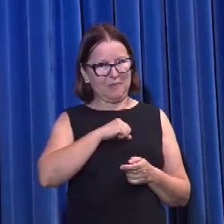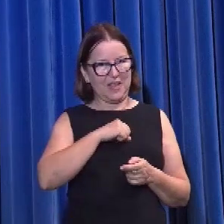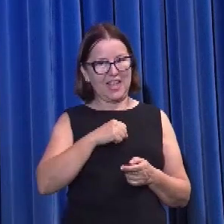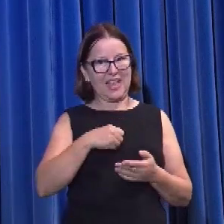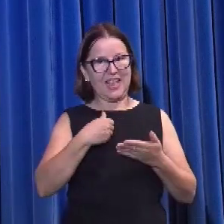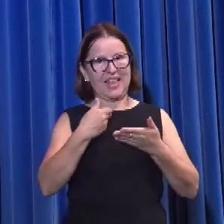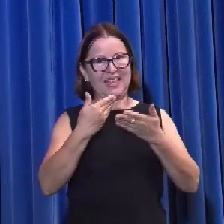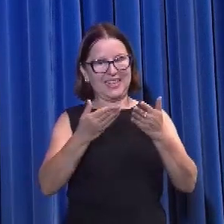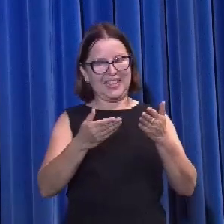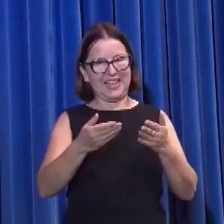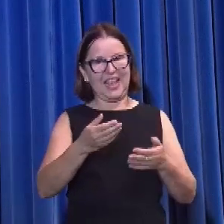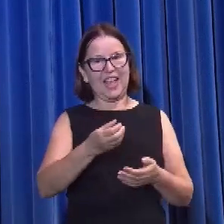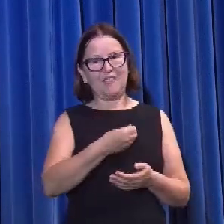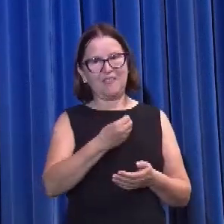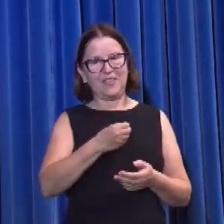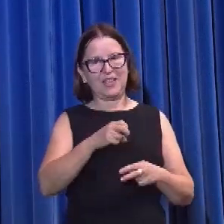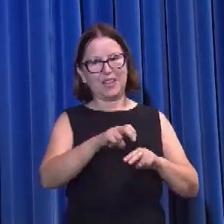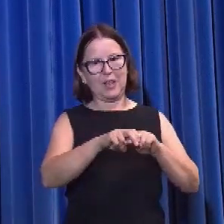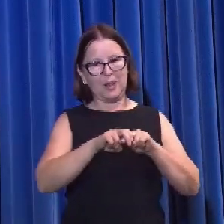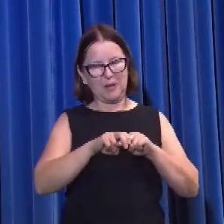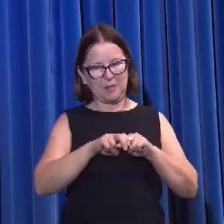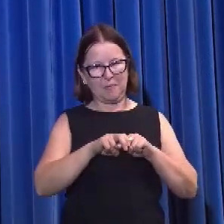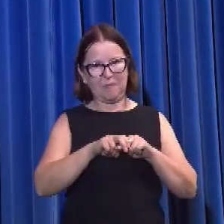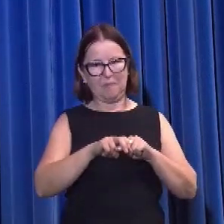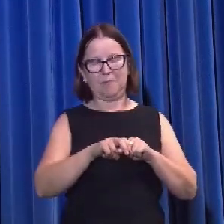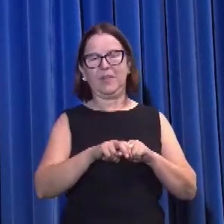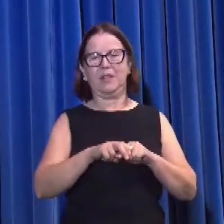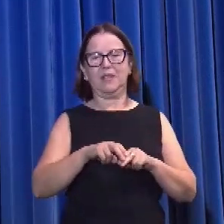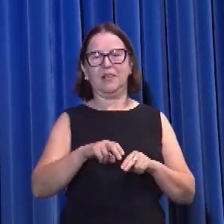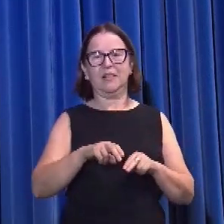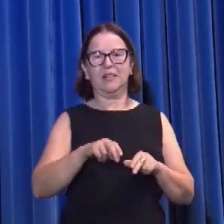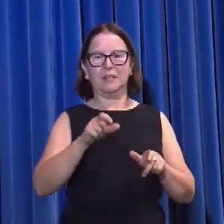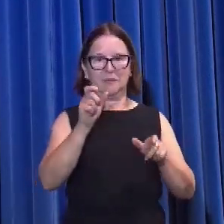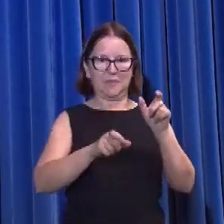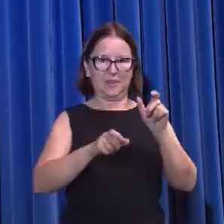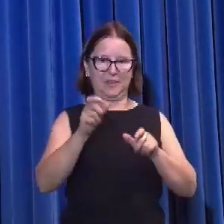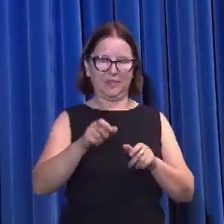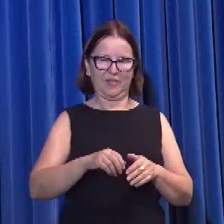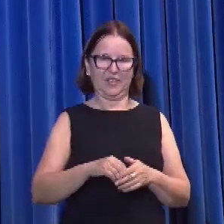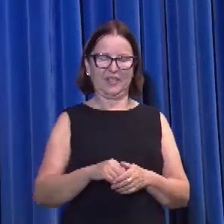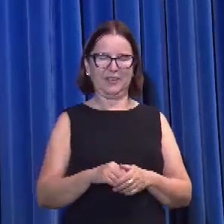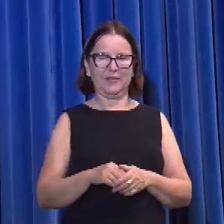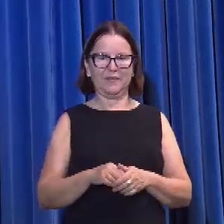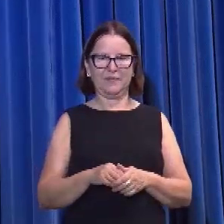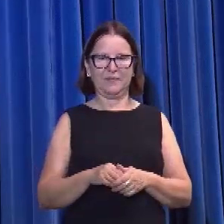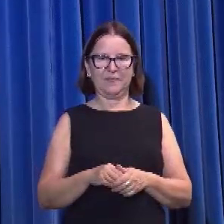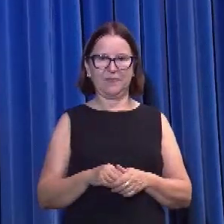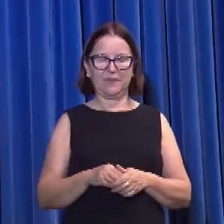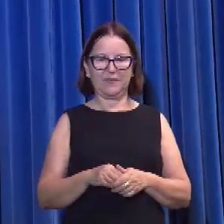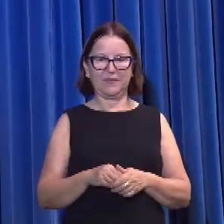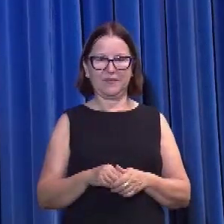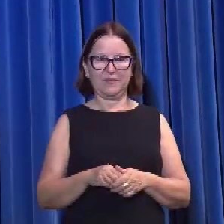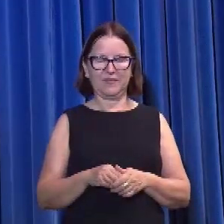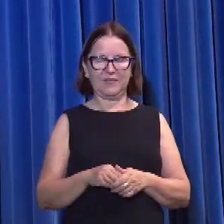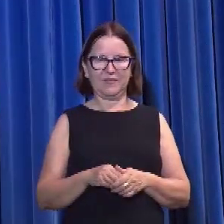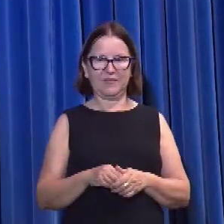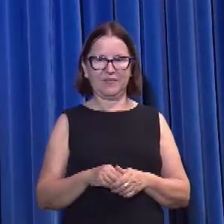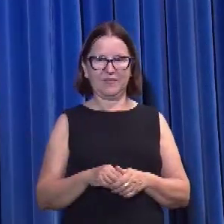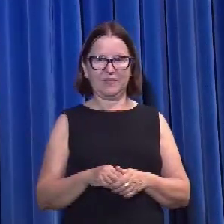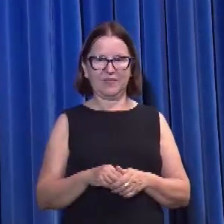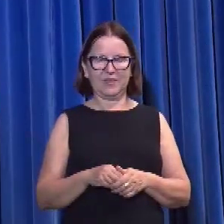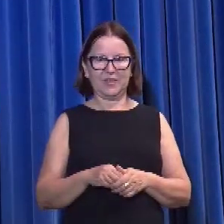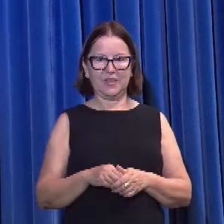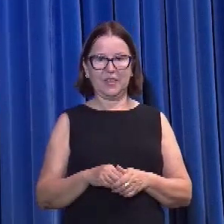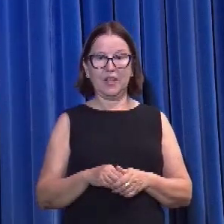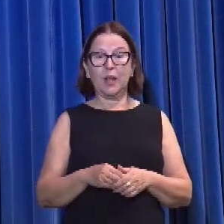amor surpreendente, pois não há nada em nós que possa causar isto, como